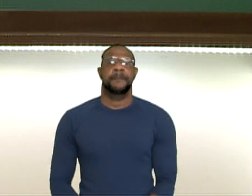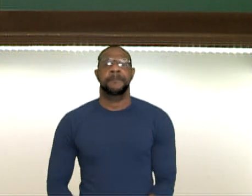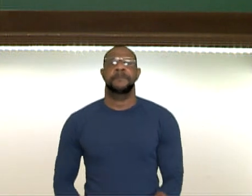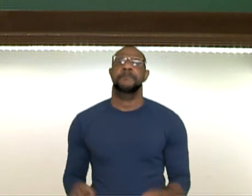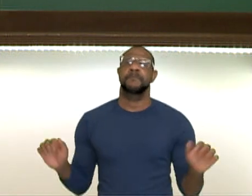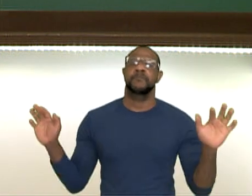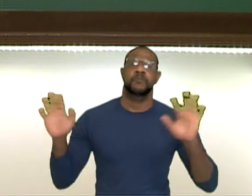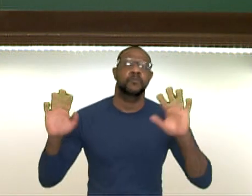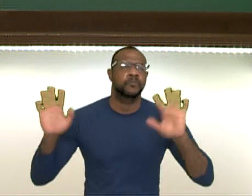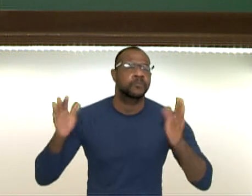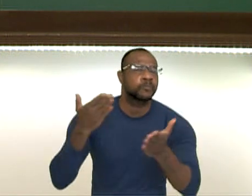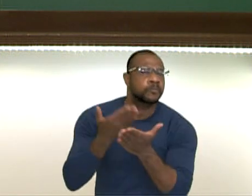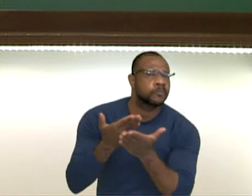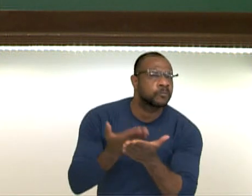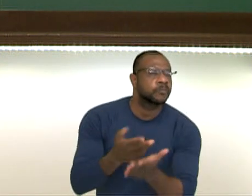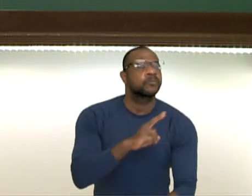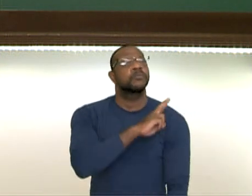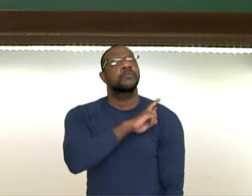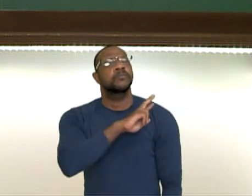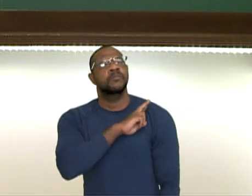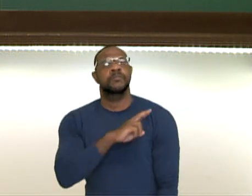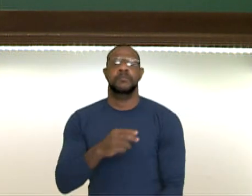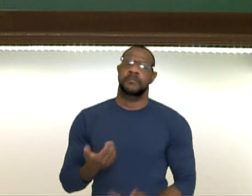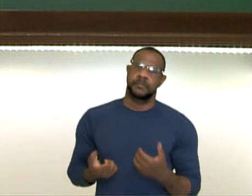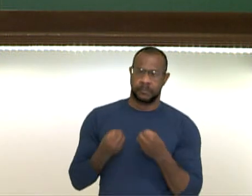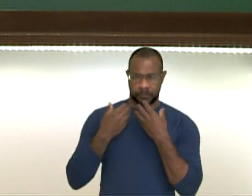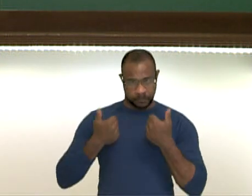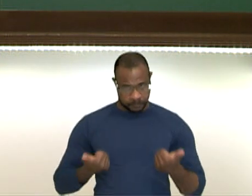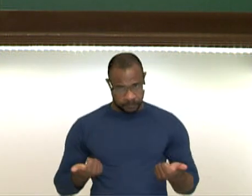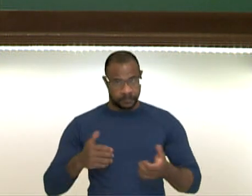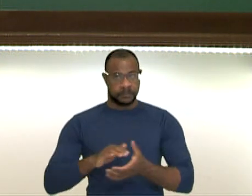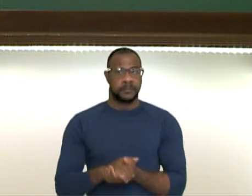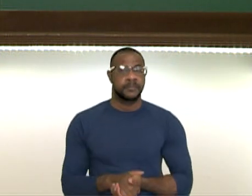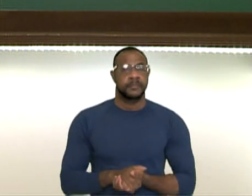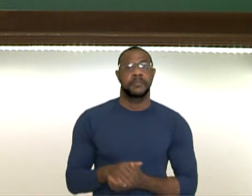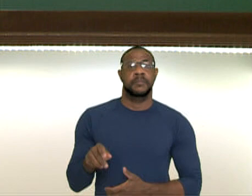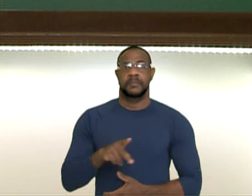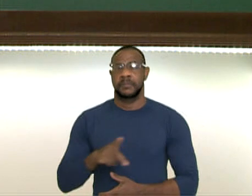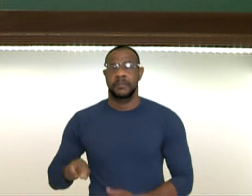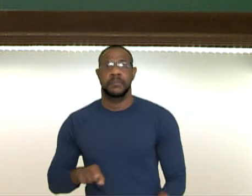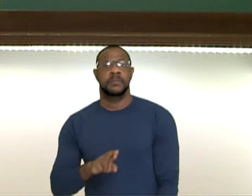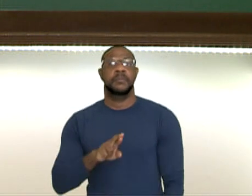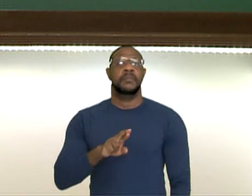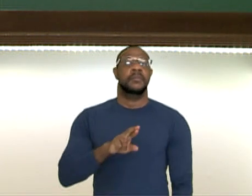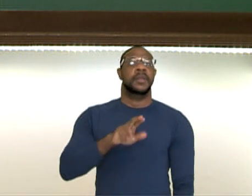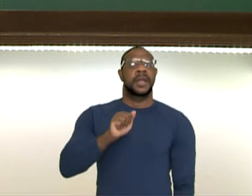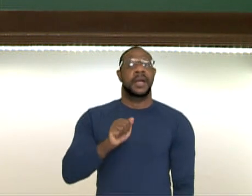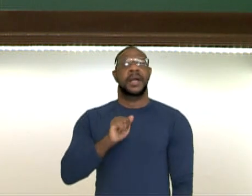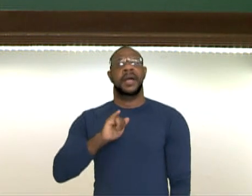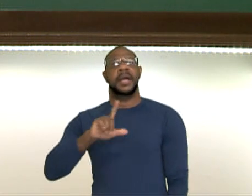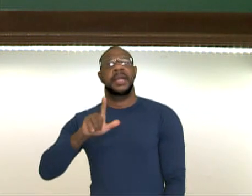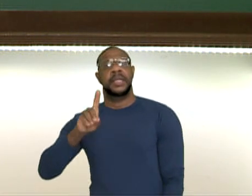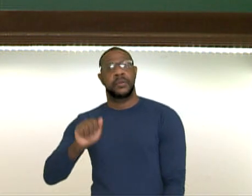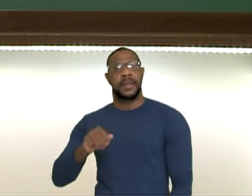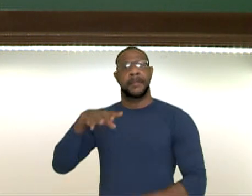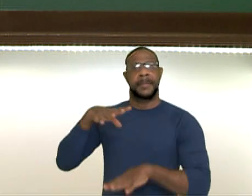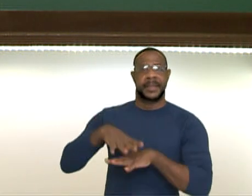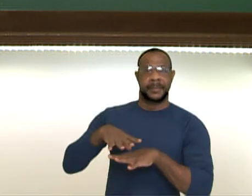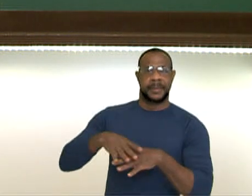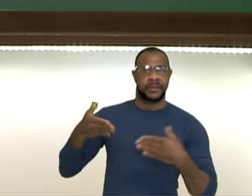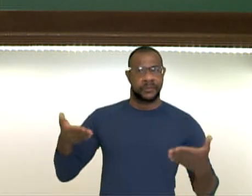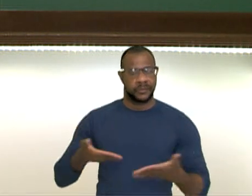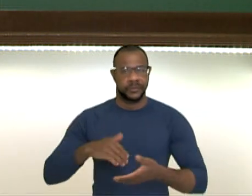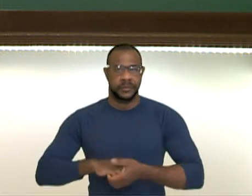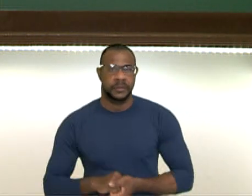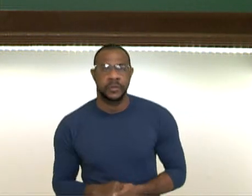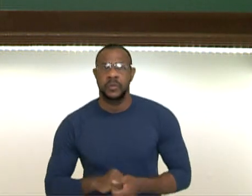Olá, estudantes da segunda série do ensino médio, tudo bem com vocês? Eu sou a professora Railda de Matemática e na aula de hoje